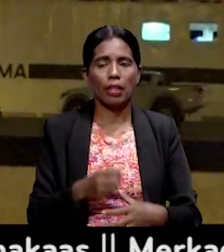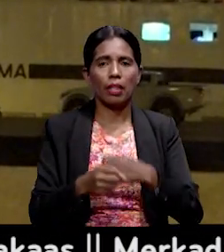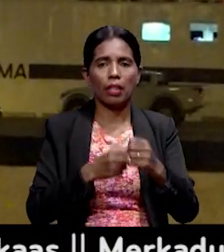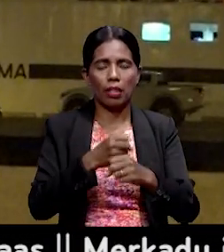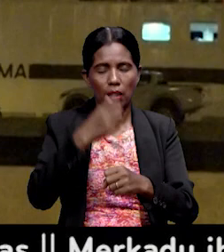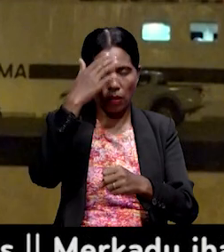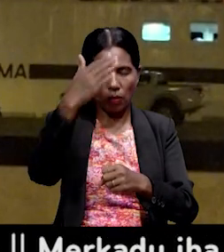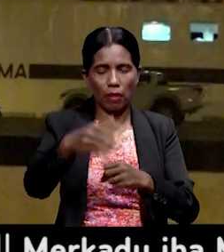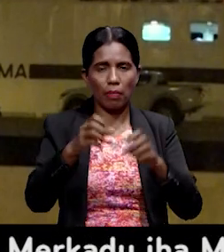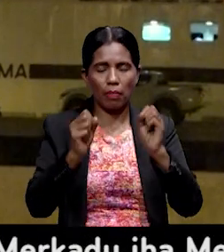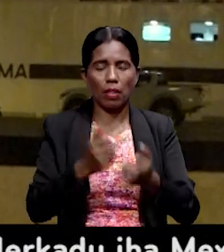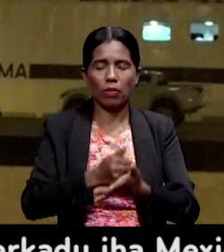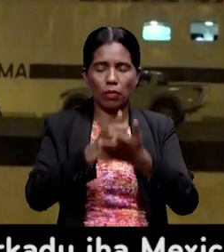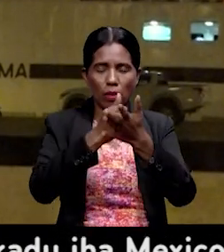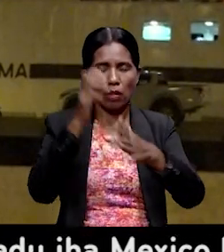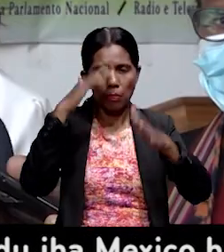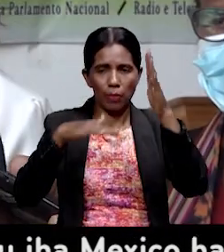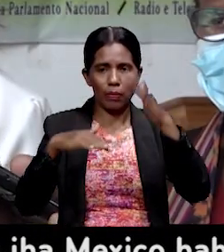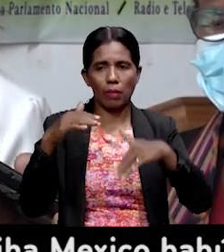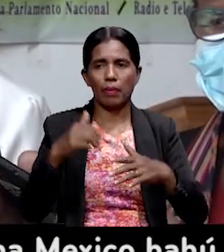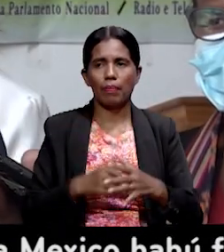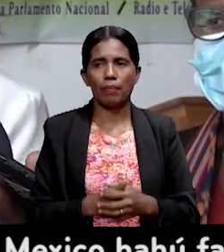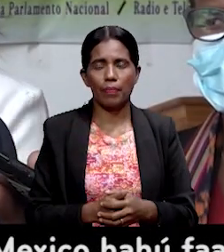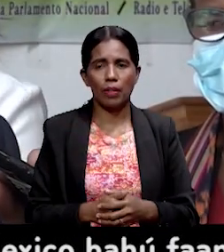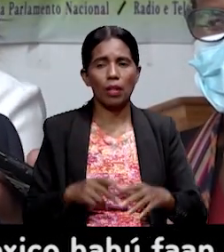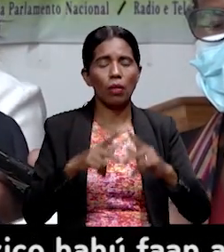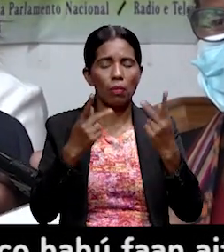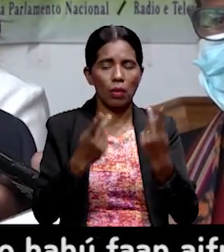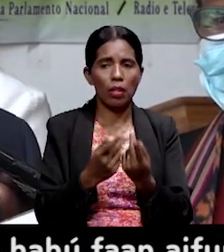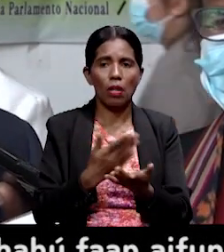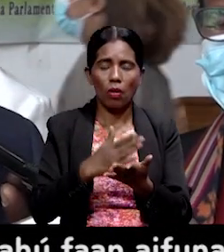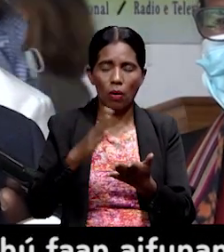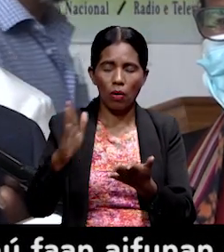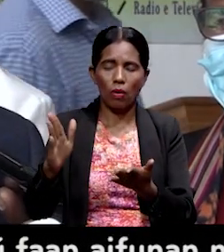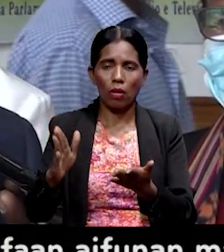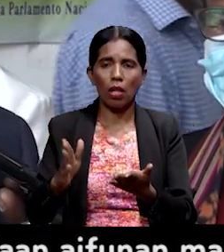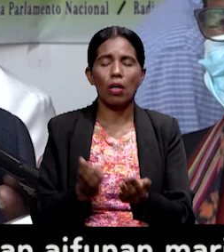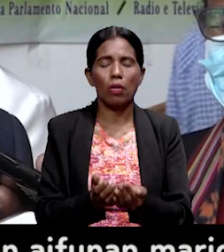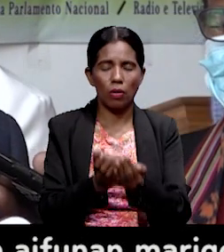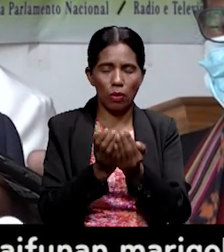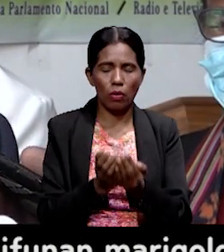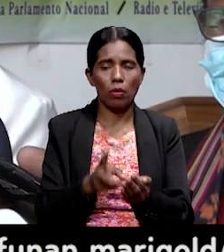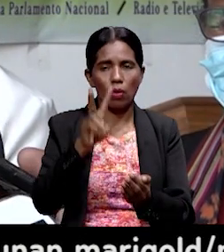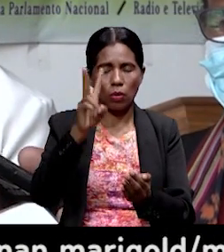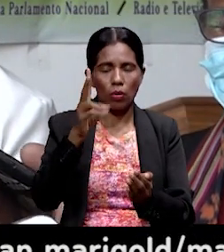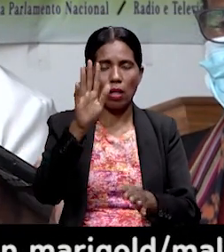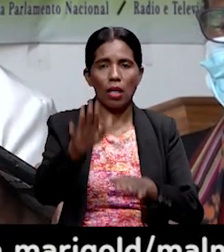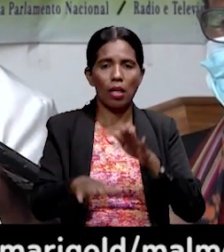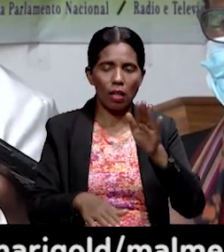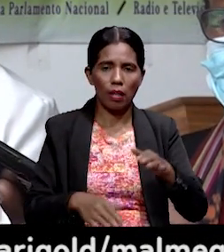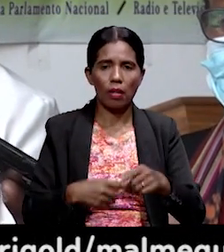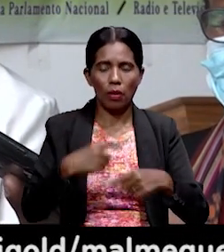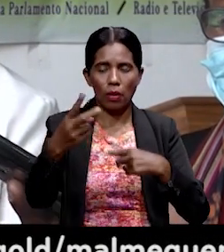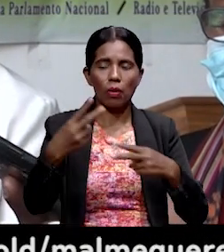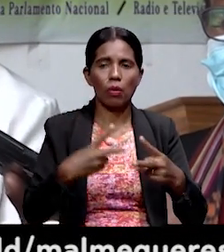bele resolve ona problema ne. Companhia local leve mat sosa ro, para tinan oin ne, iha ro rua. La Obamai ro